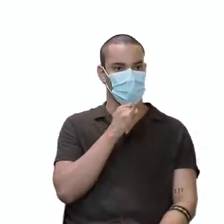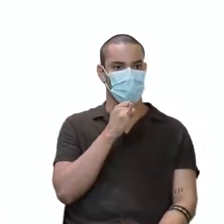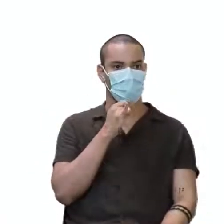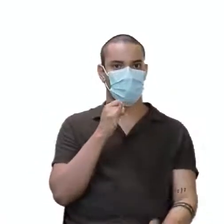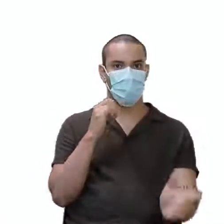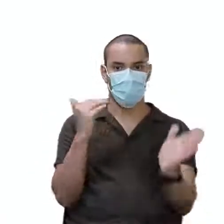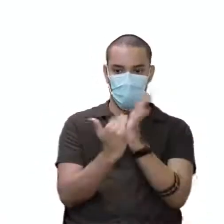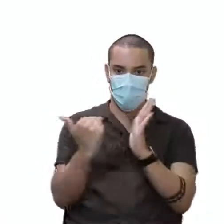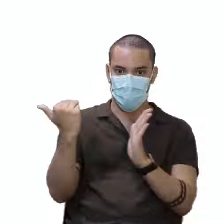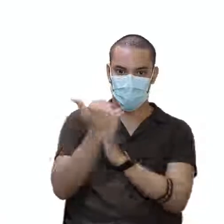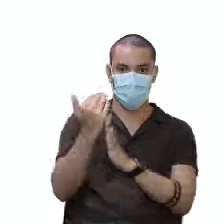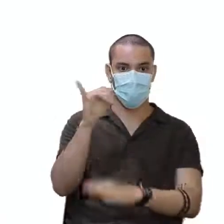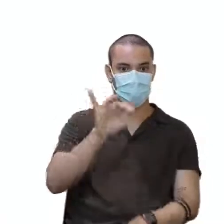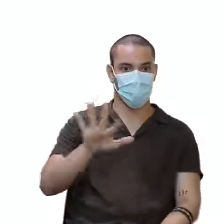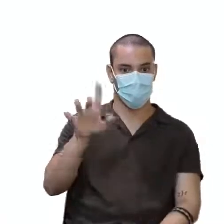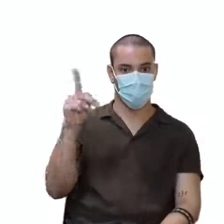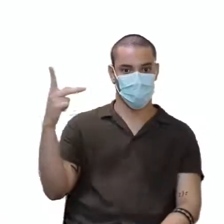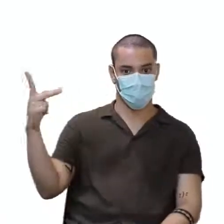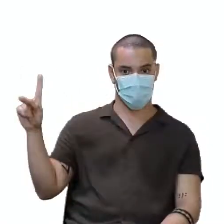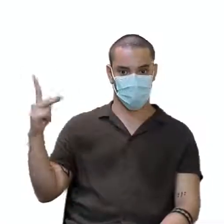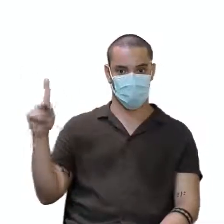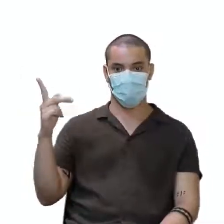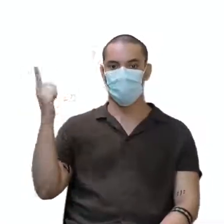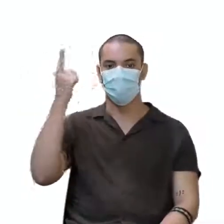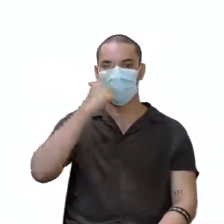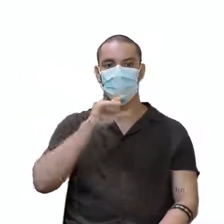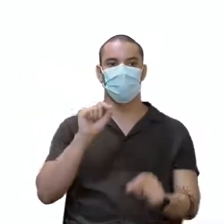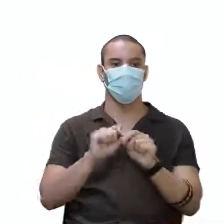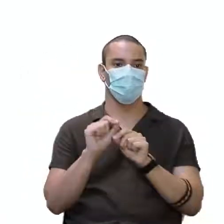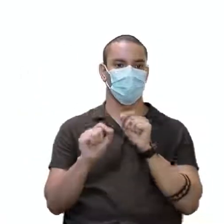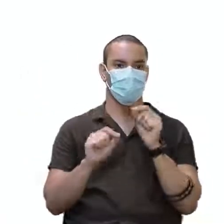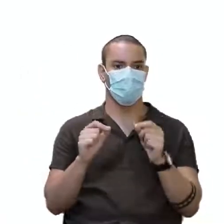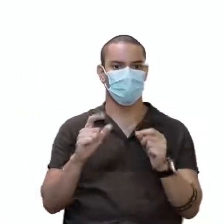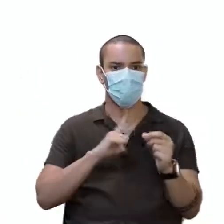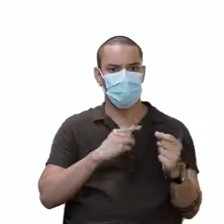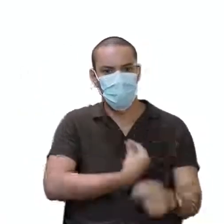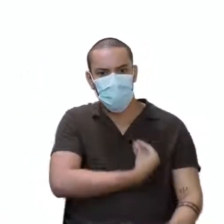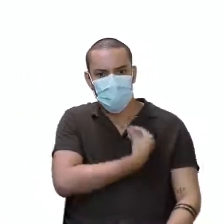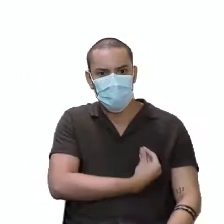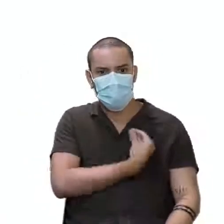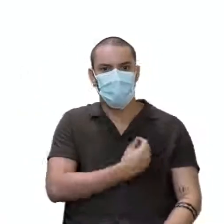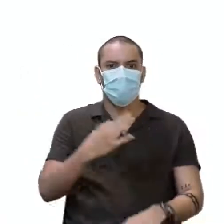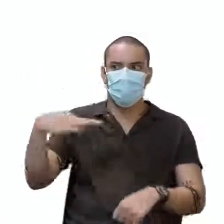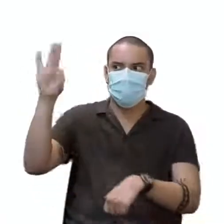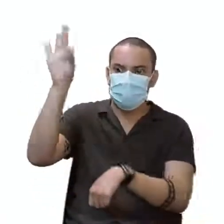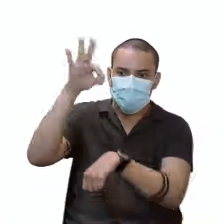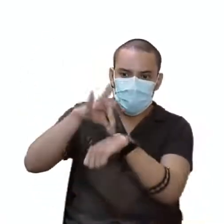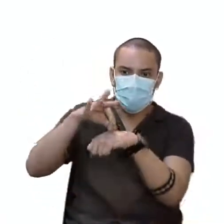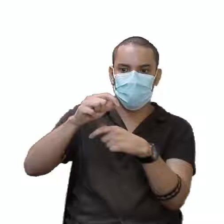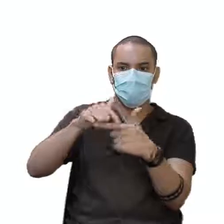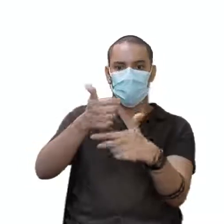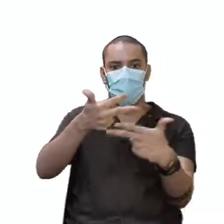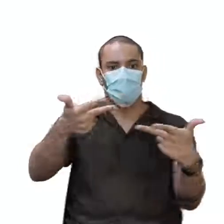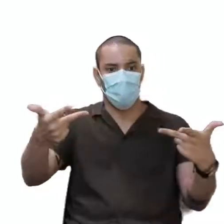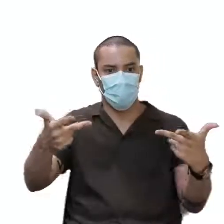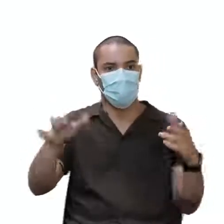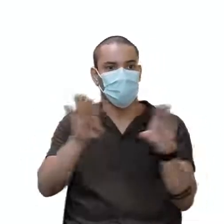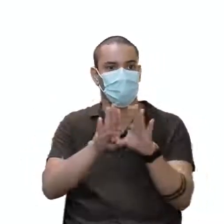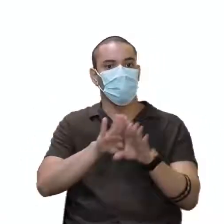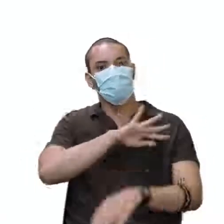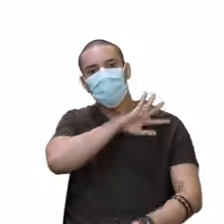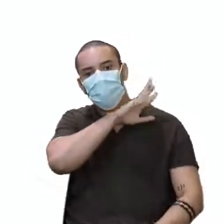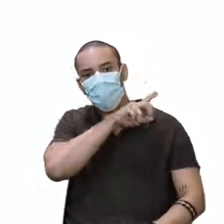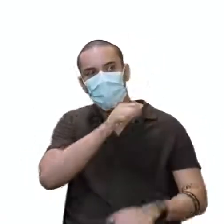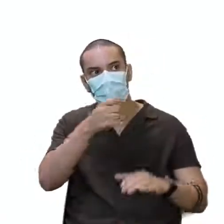para aumentar essa imagem, a gente iria conseguir ver até a presença de outros insetos visitando ali. Alguns animais